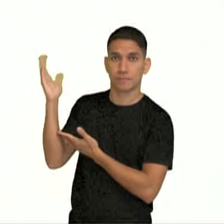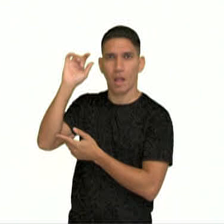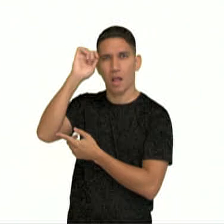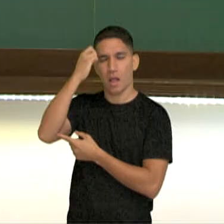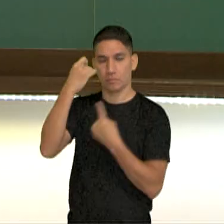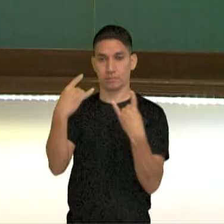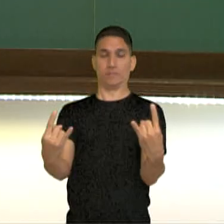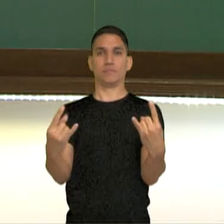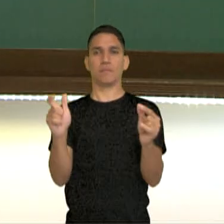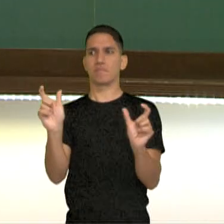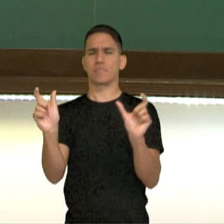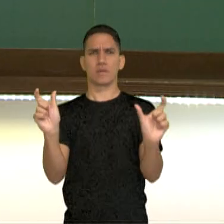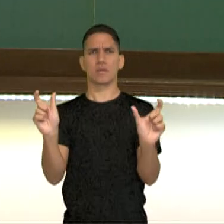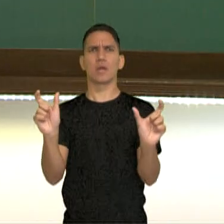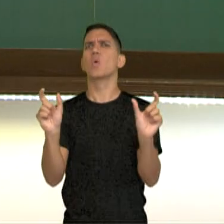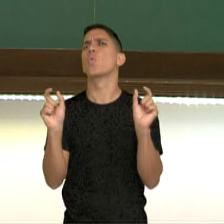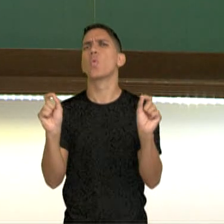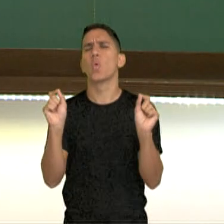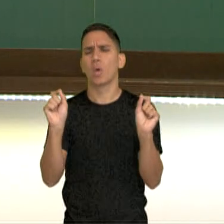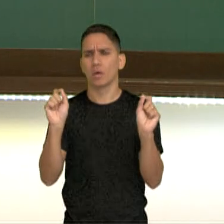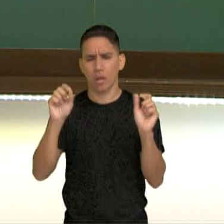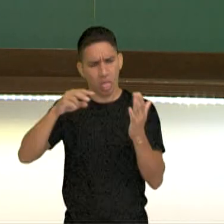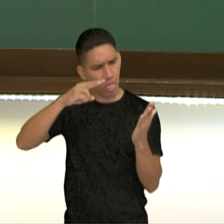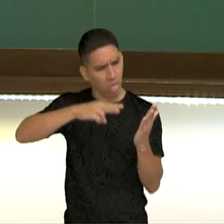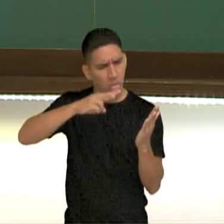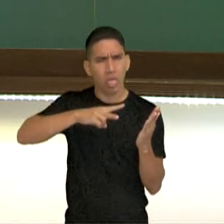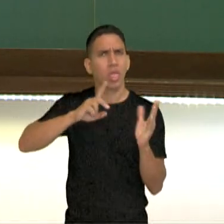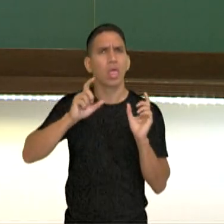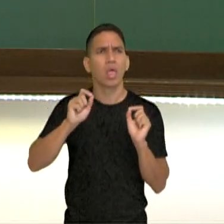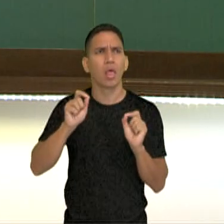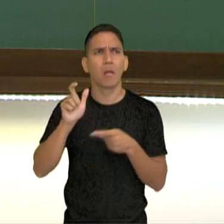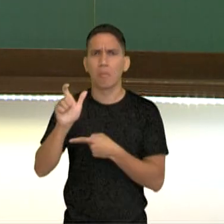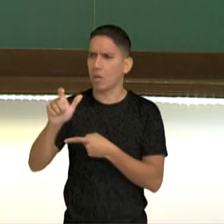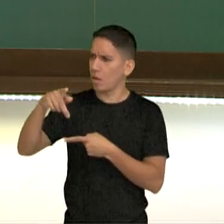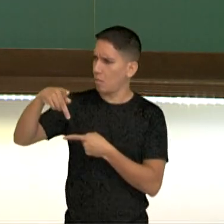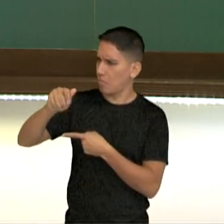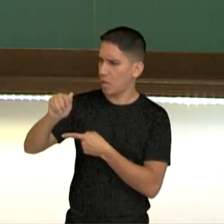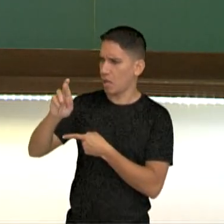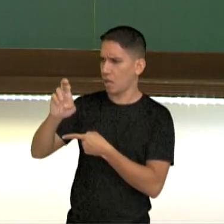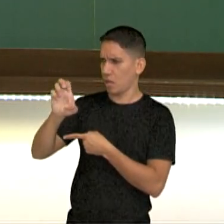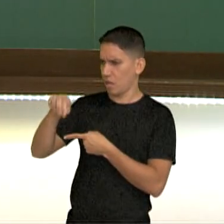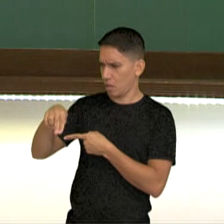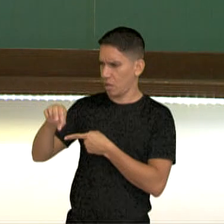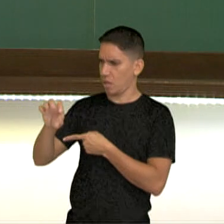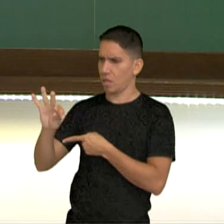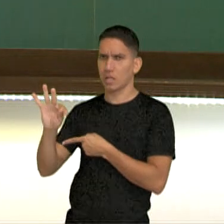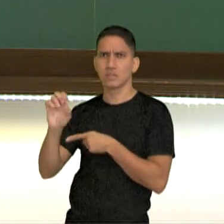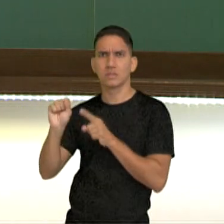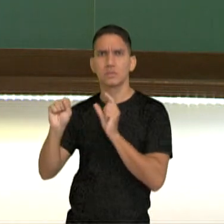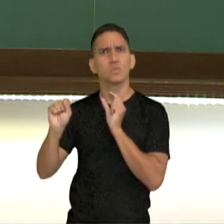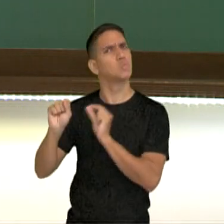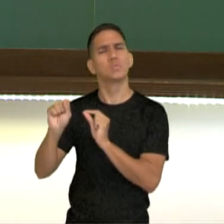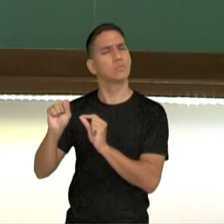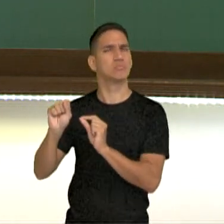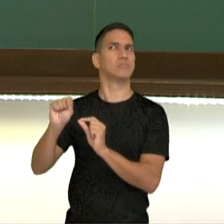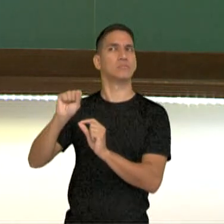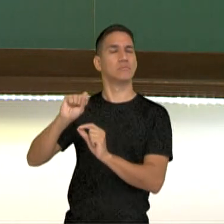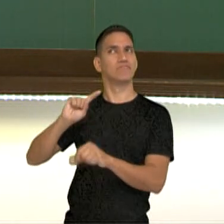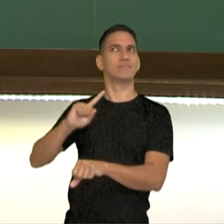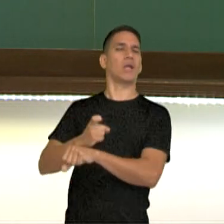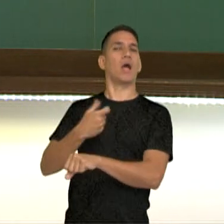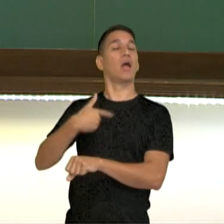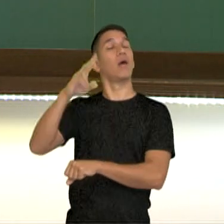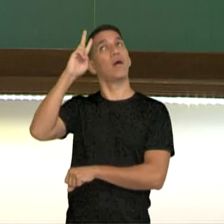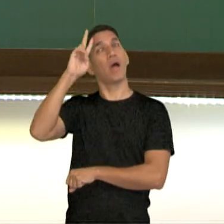relatives. Quando a gente olhar essas duas palavrinhas, e se eu olho a palavra parents, automaticamente eu vou lembrar,